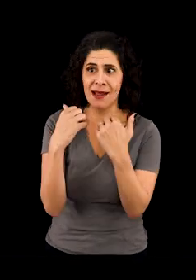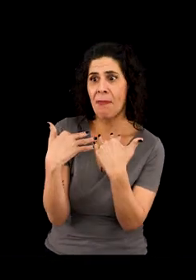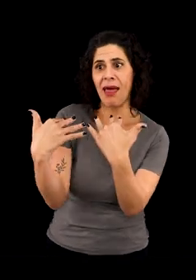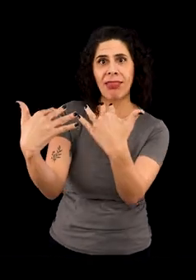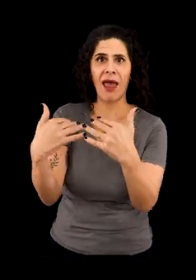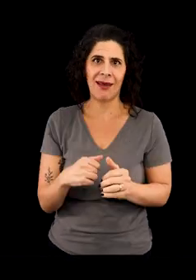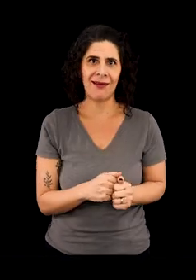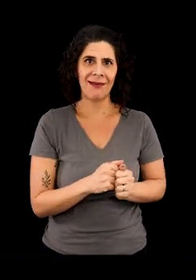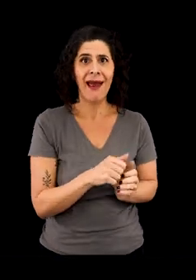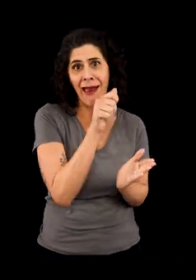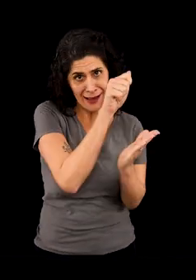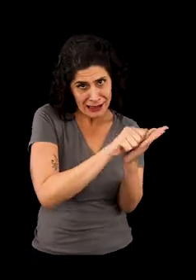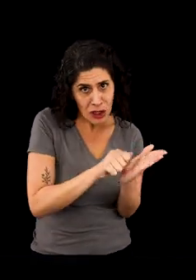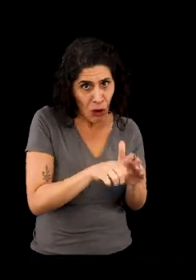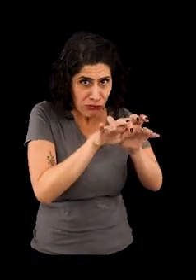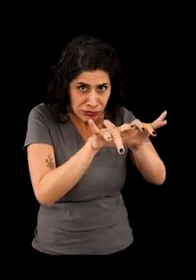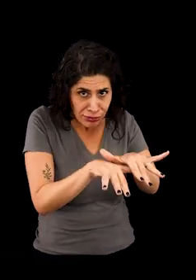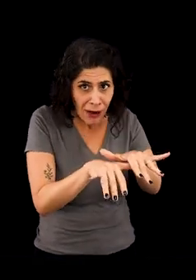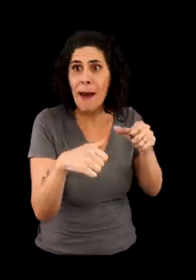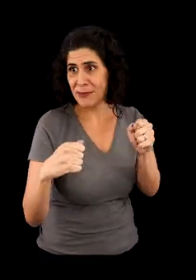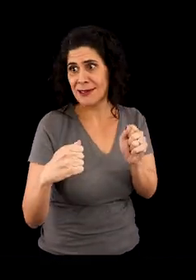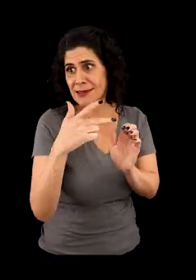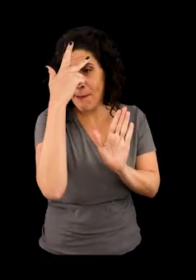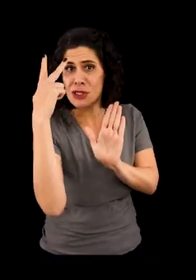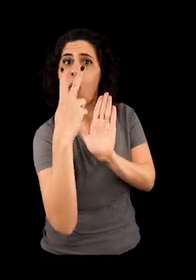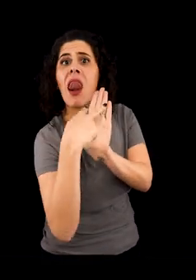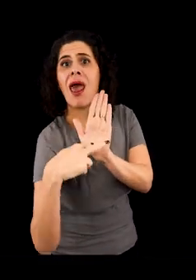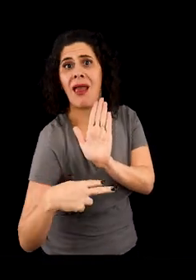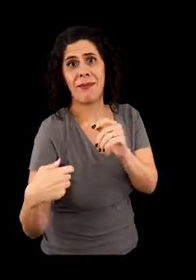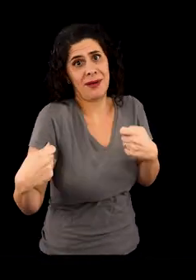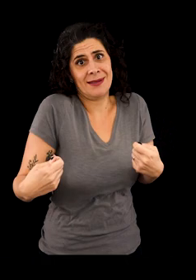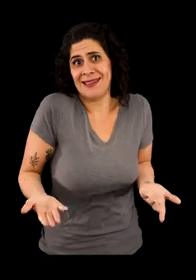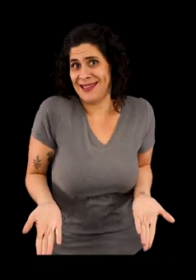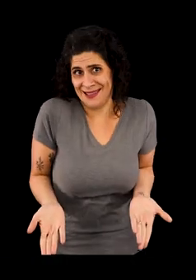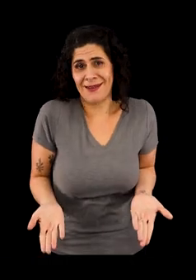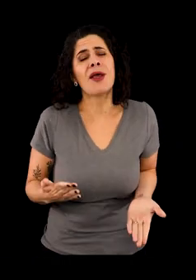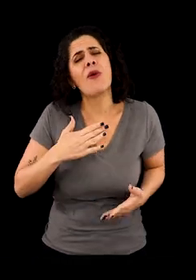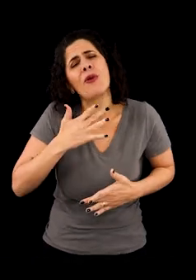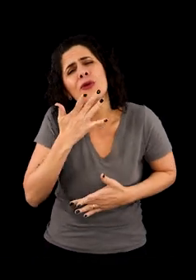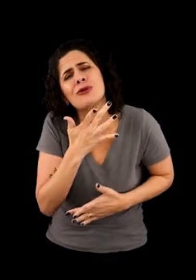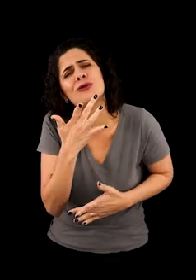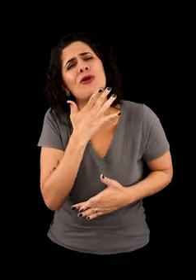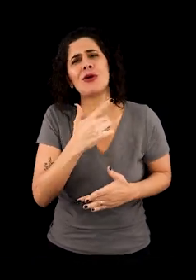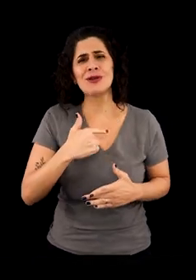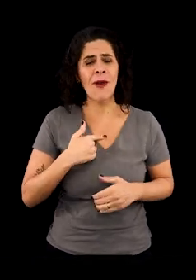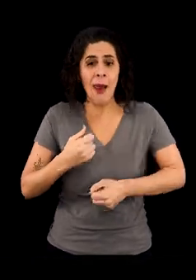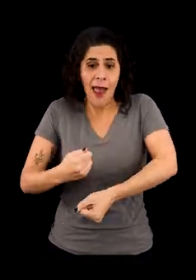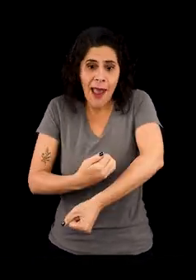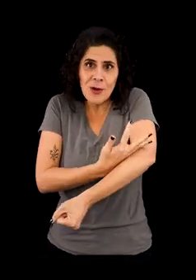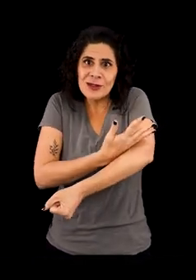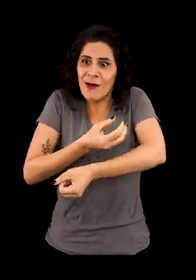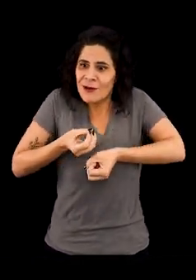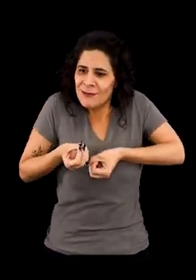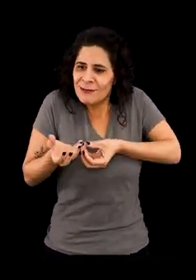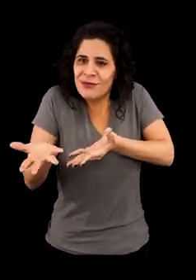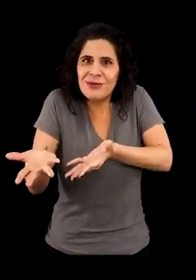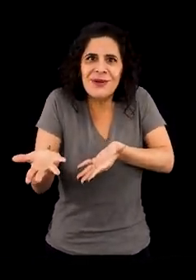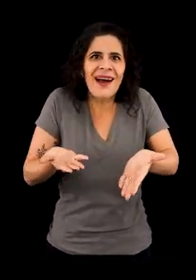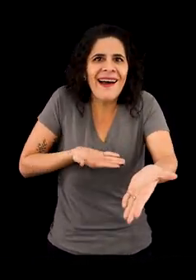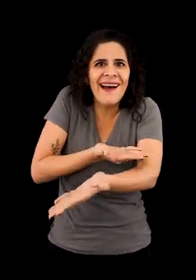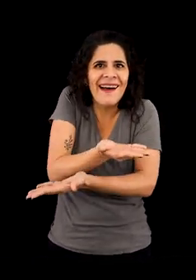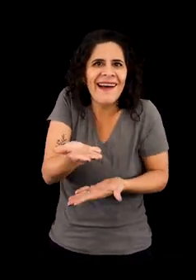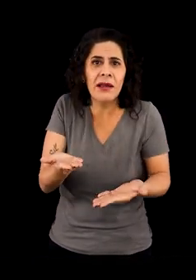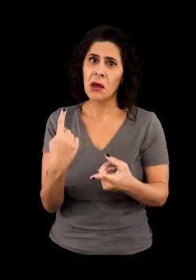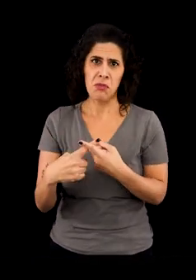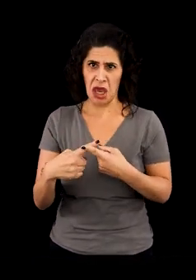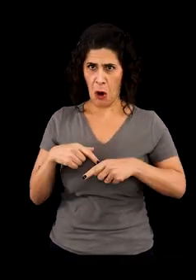então não existe escritor sem leitor. Então é tão gostoso fazer isso, é tão gostoso ser o porta-voz da emoção, porque eu não